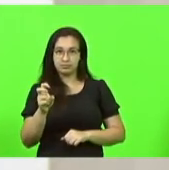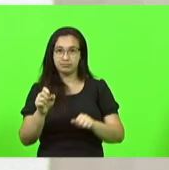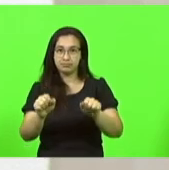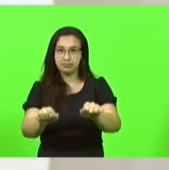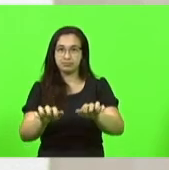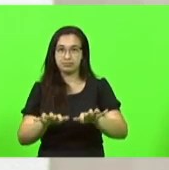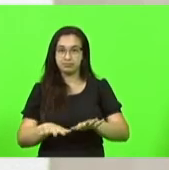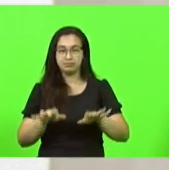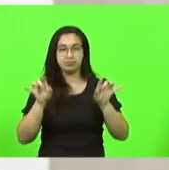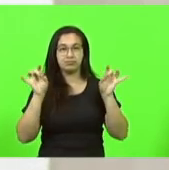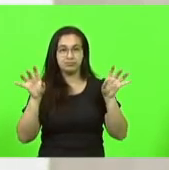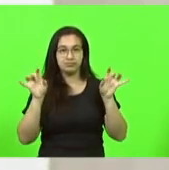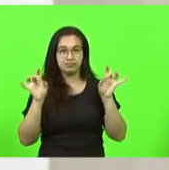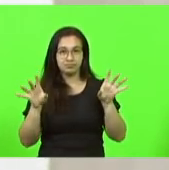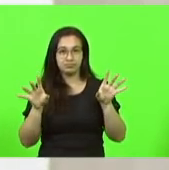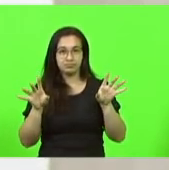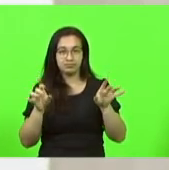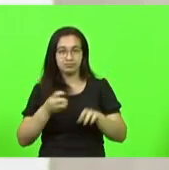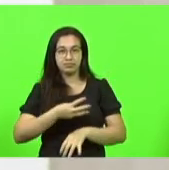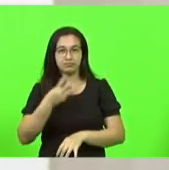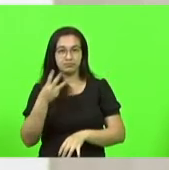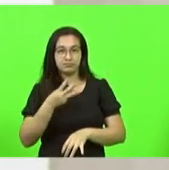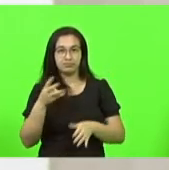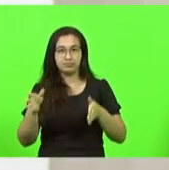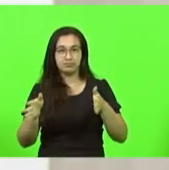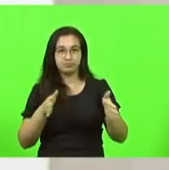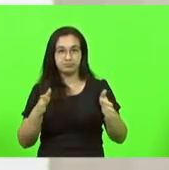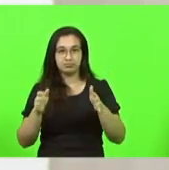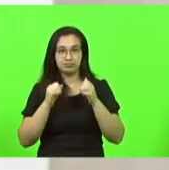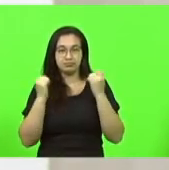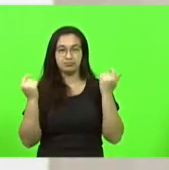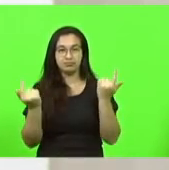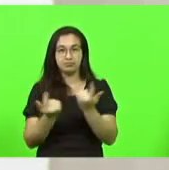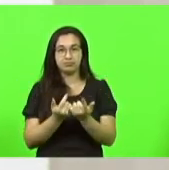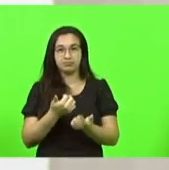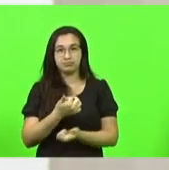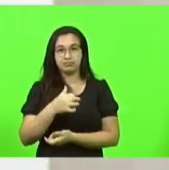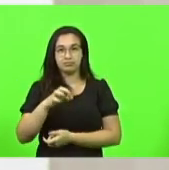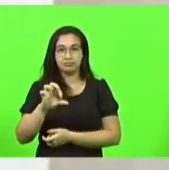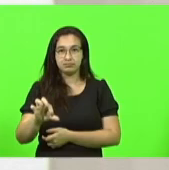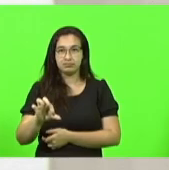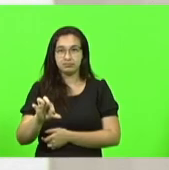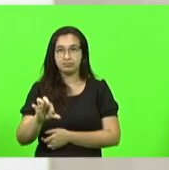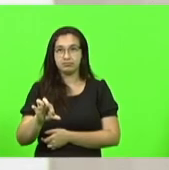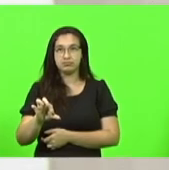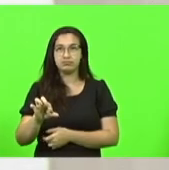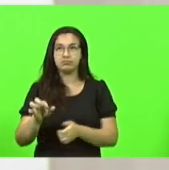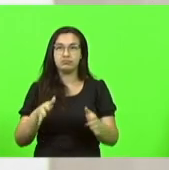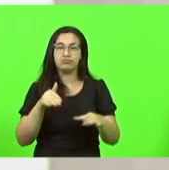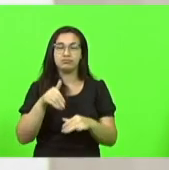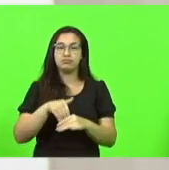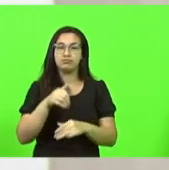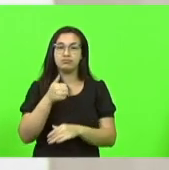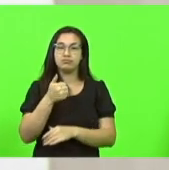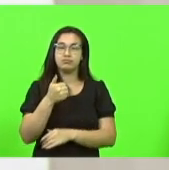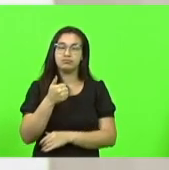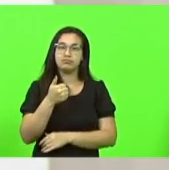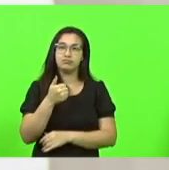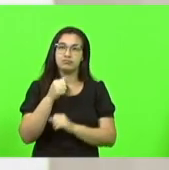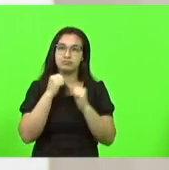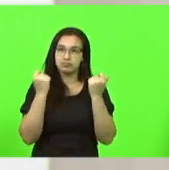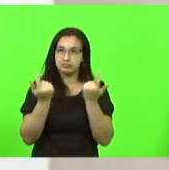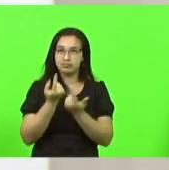da 3ª Sessão Legislativa da 19ª Legislatura da Assembleia Legislativa do Estado de Santa Catarina,